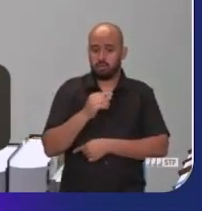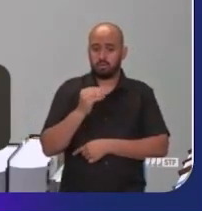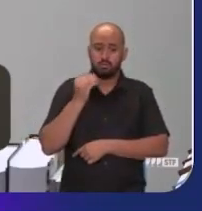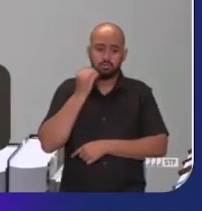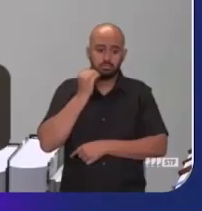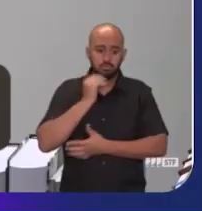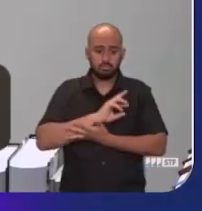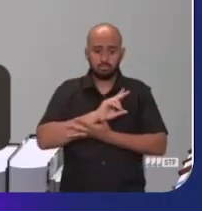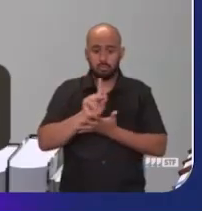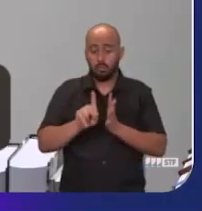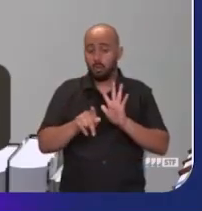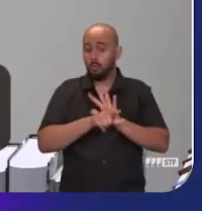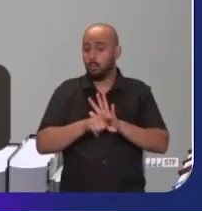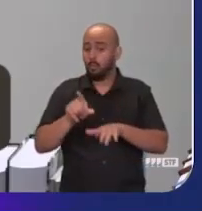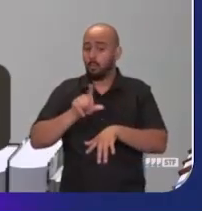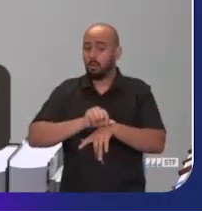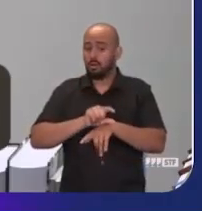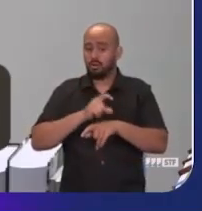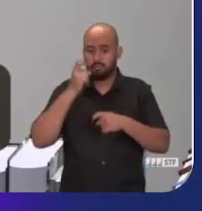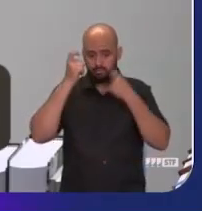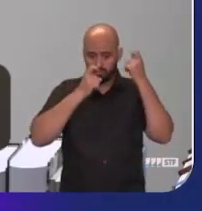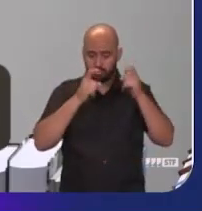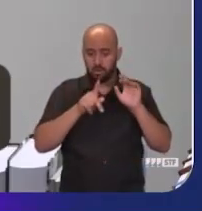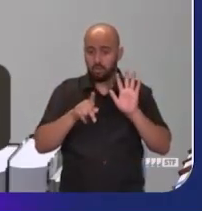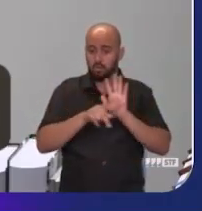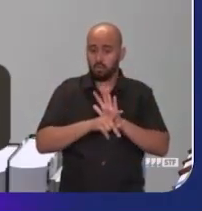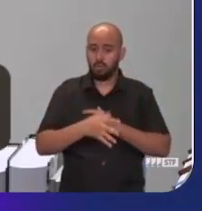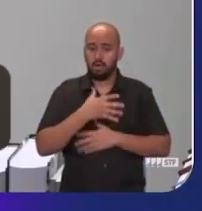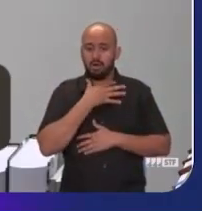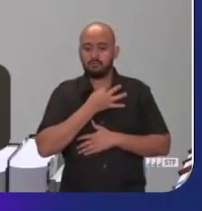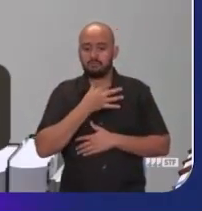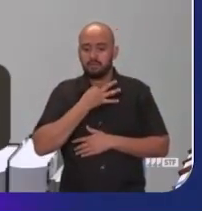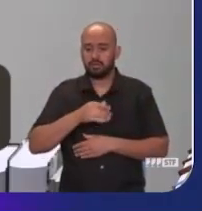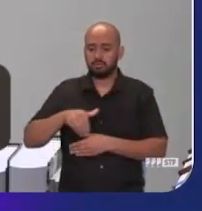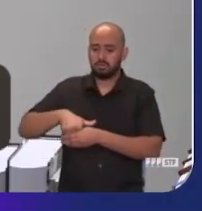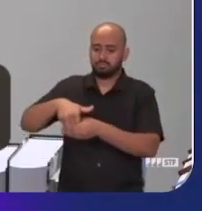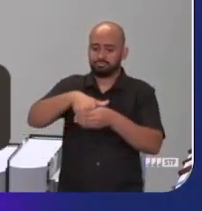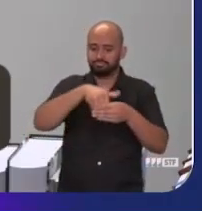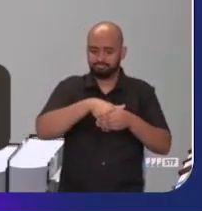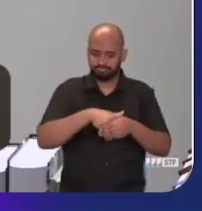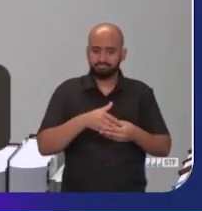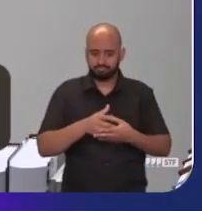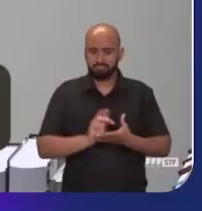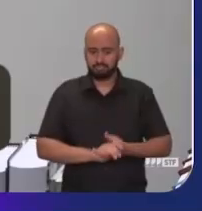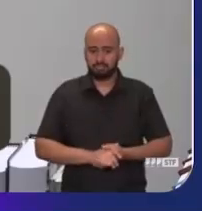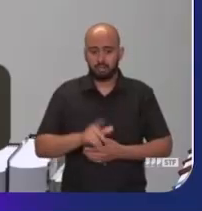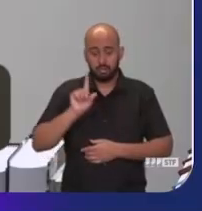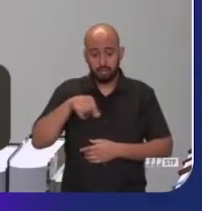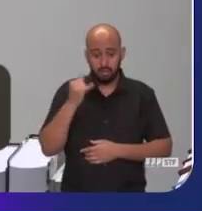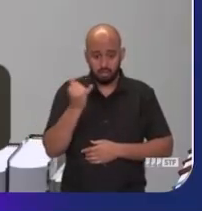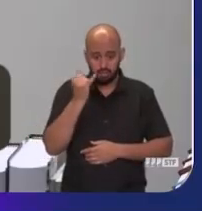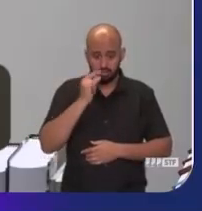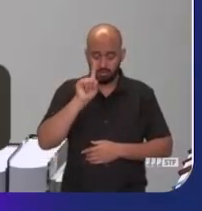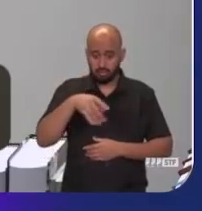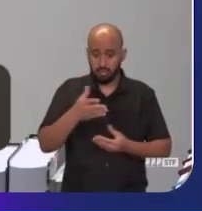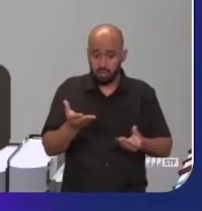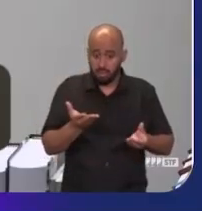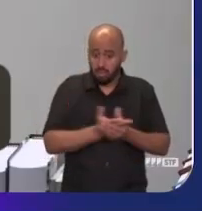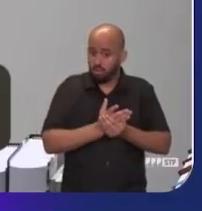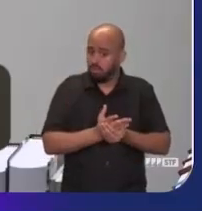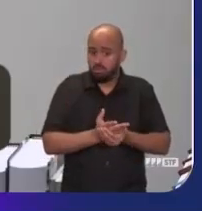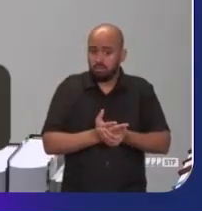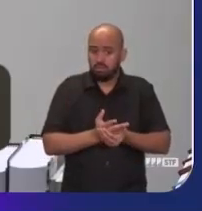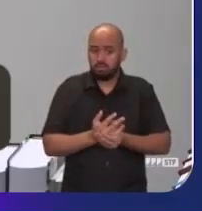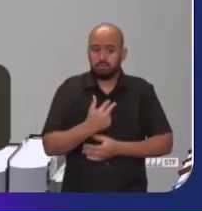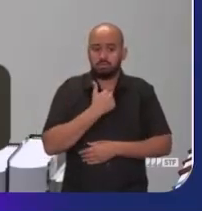cenários preocupantes, como o da fraude eleitoral. É ocioso salientar que o arquivo não pode ser qualificado, como